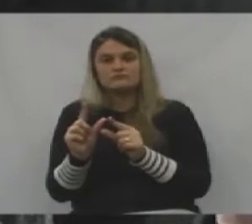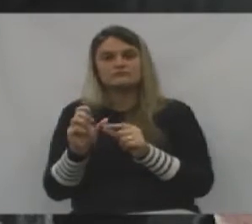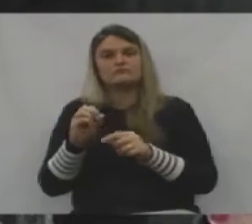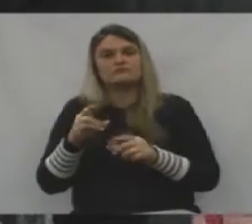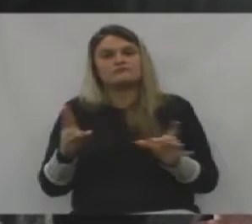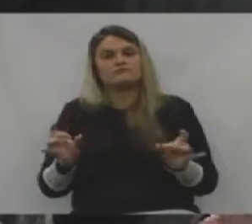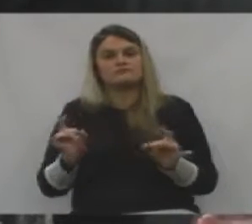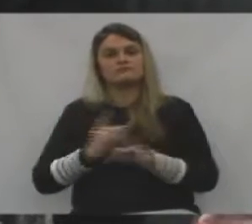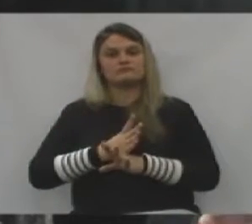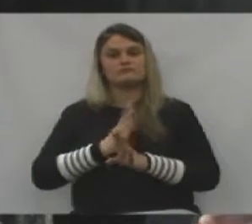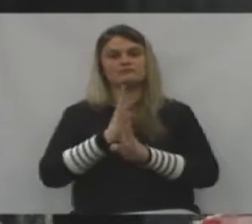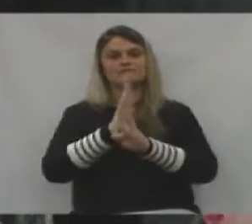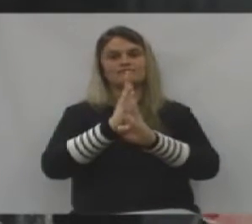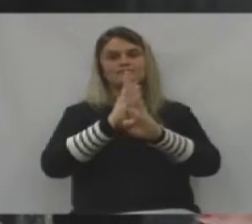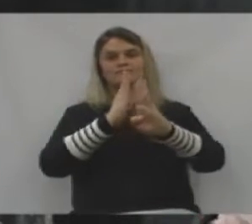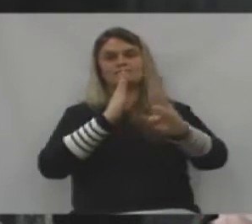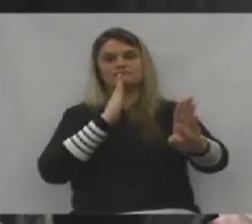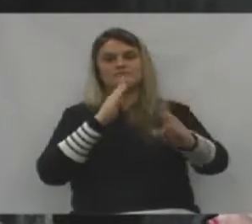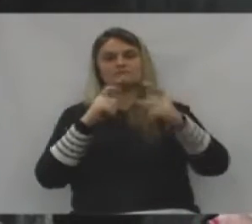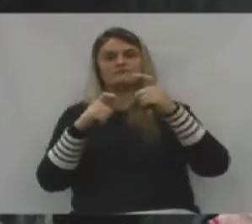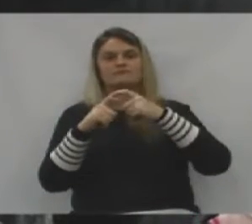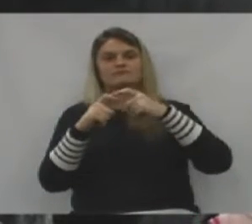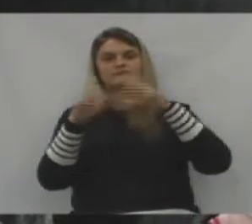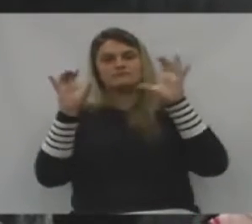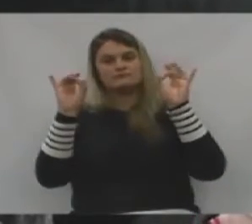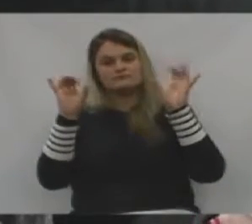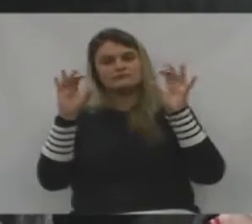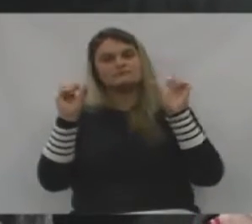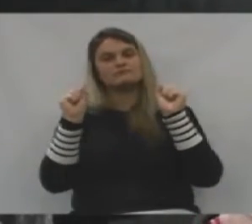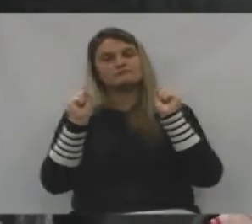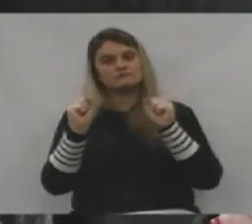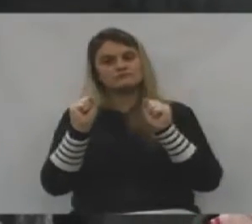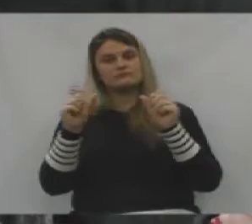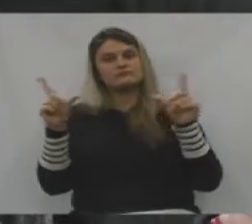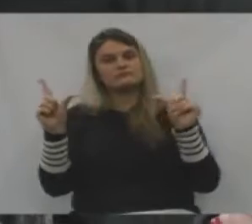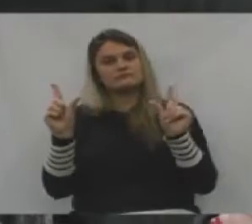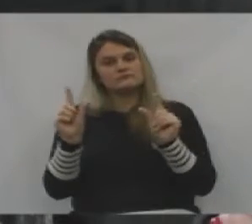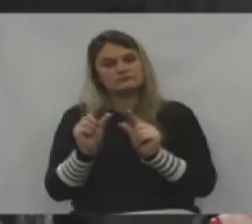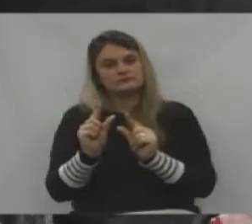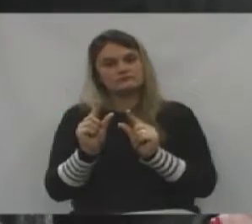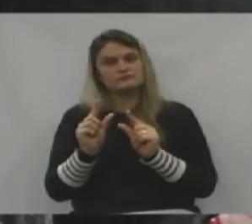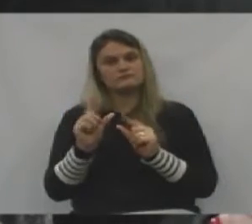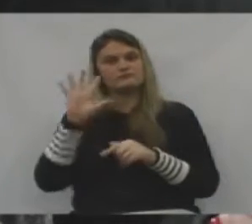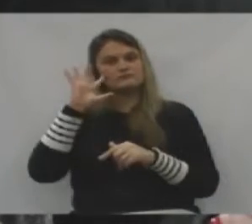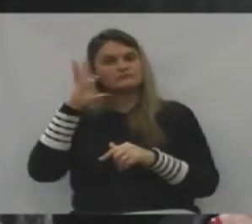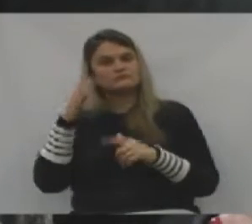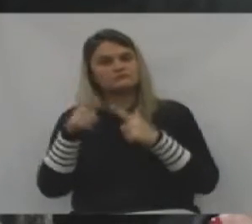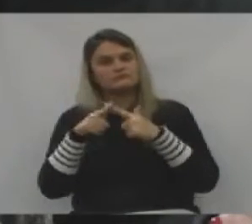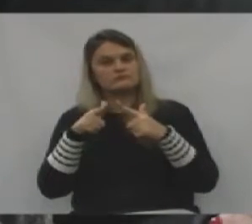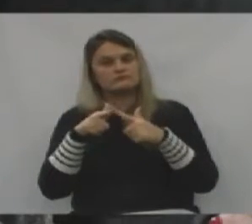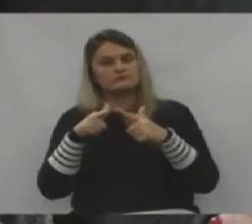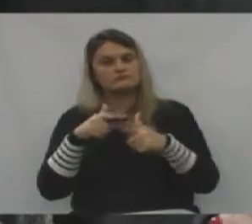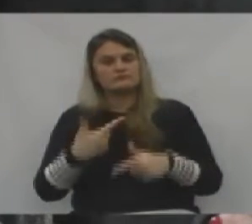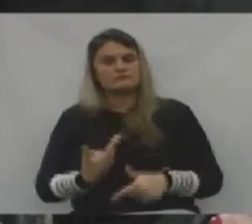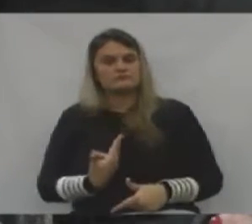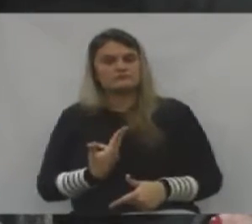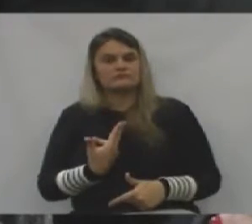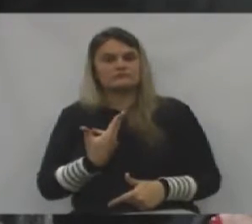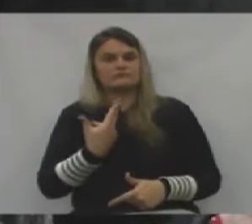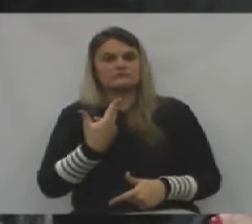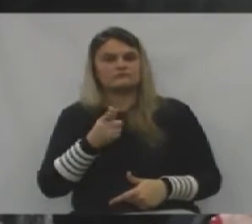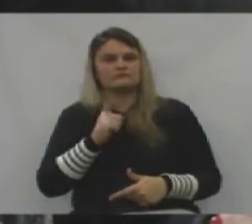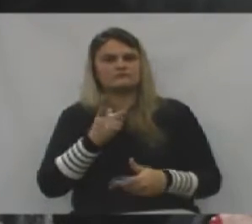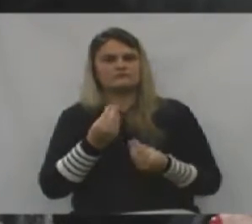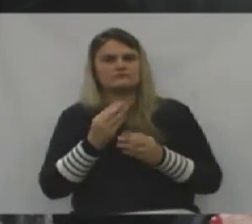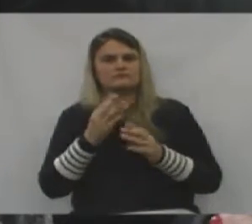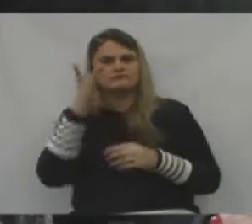podendo acabar com essas filas de consultas especializadas e podendo sanar e podendo resolver o problema das cirurgias de muita